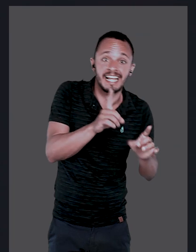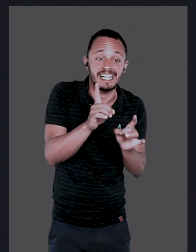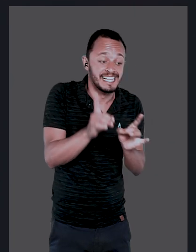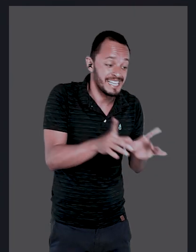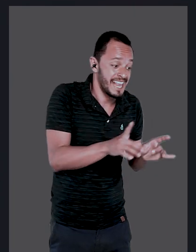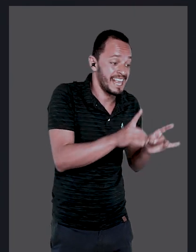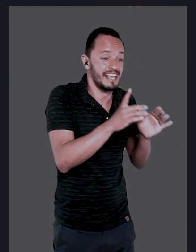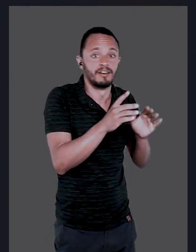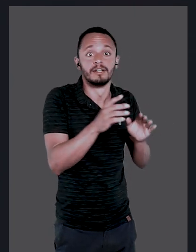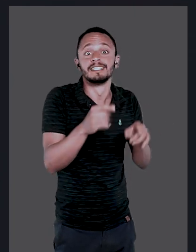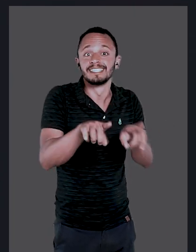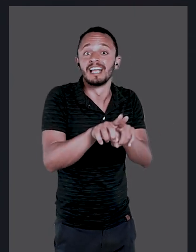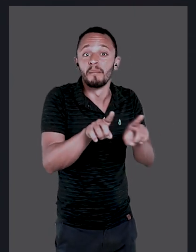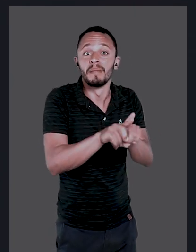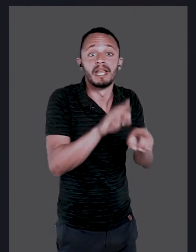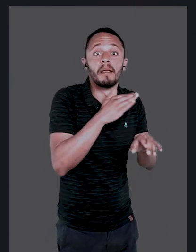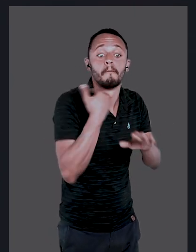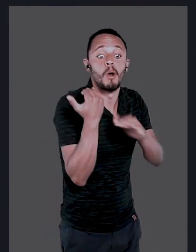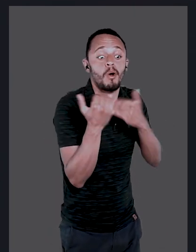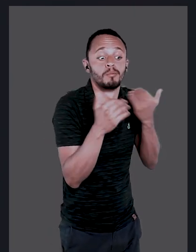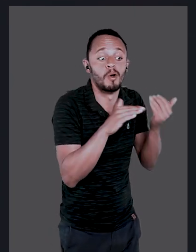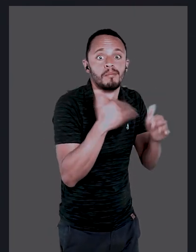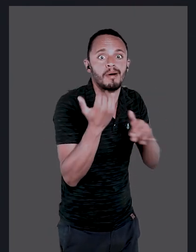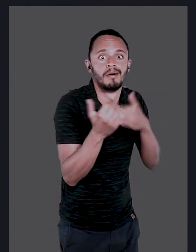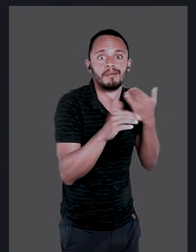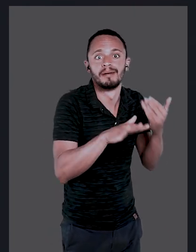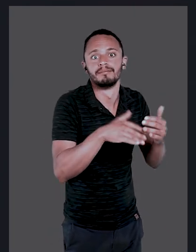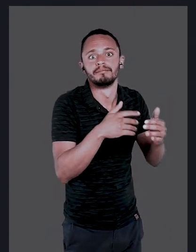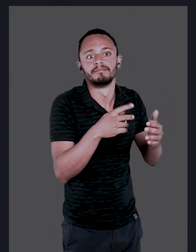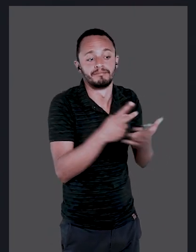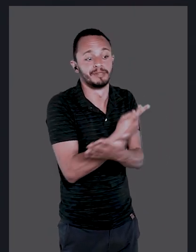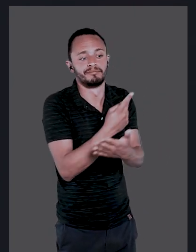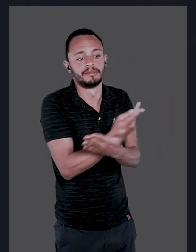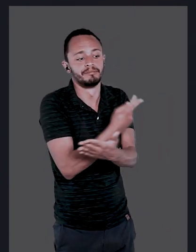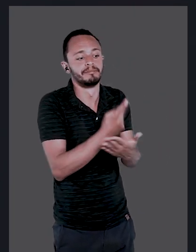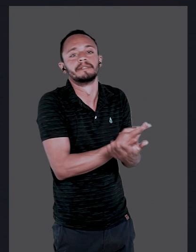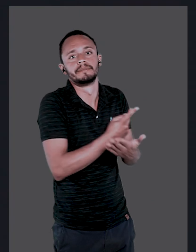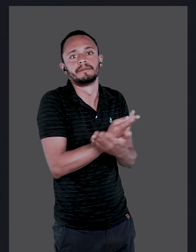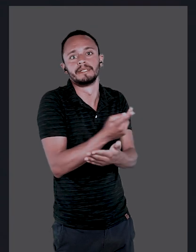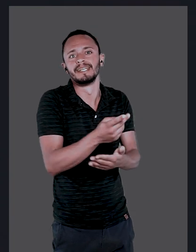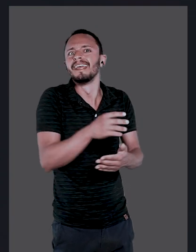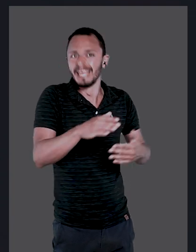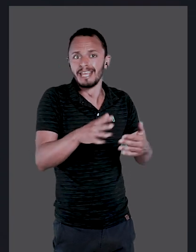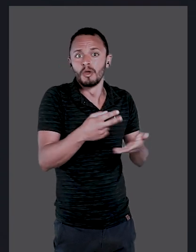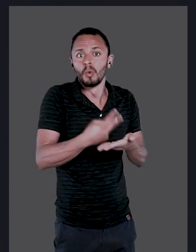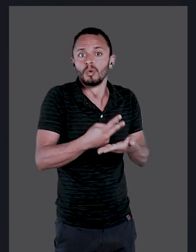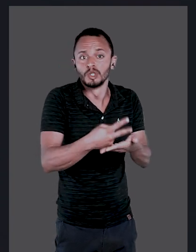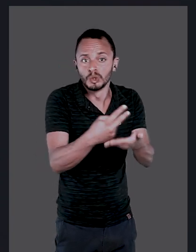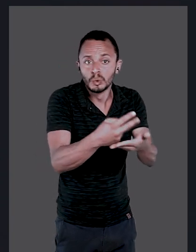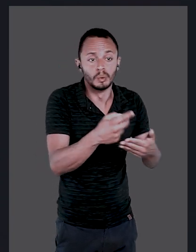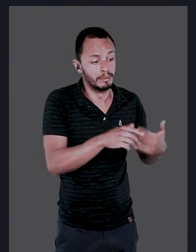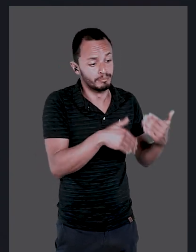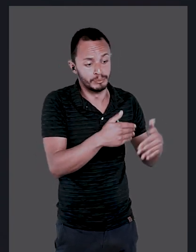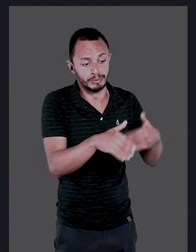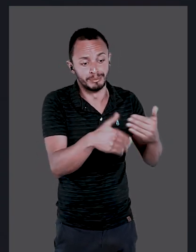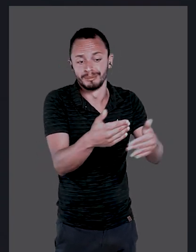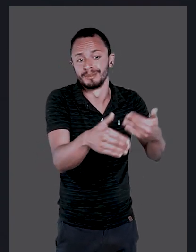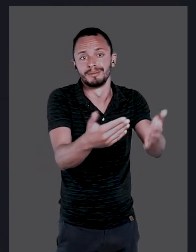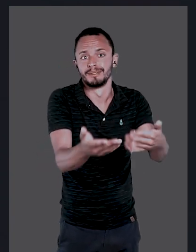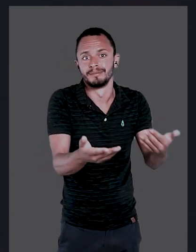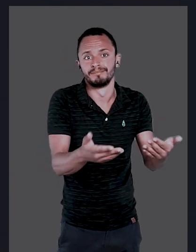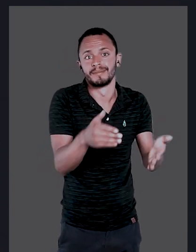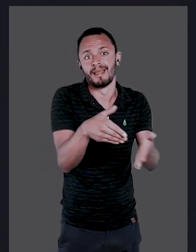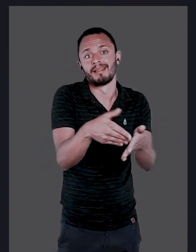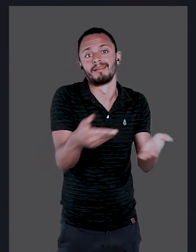e que foram sendo exterminados ao longo dos séculos, e que infelizmente seguem a